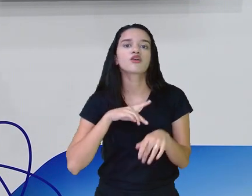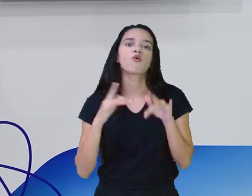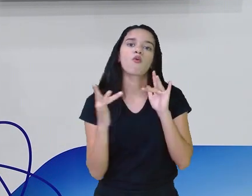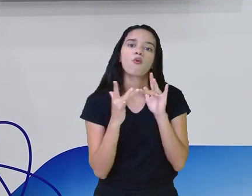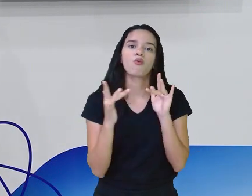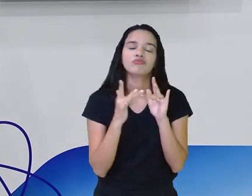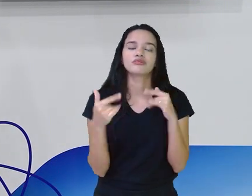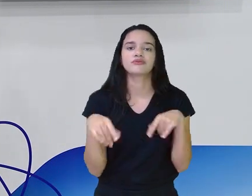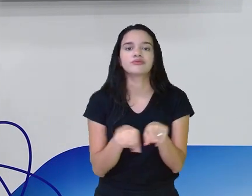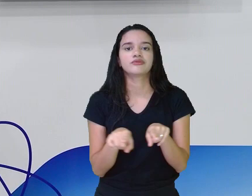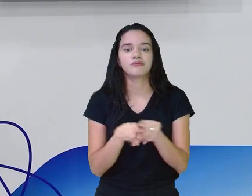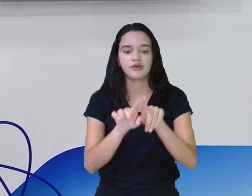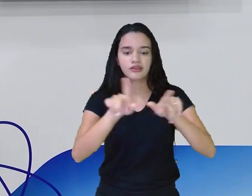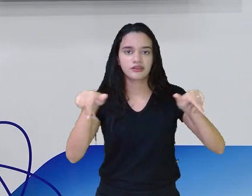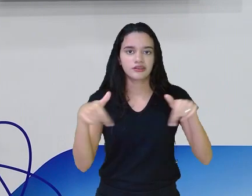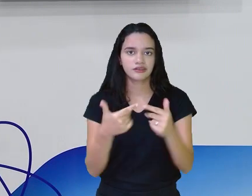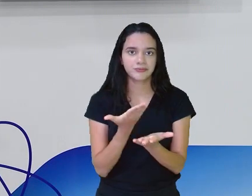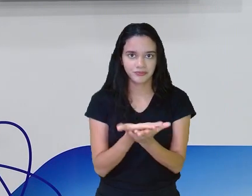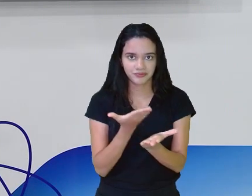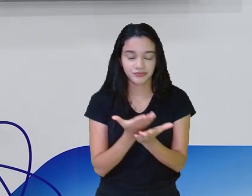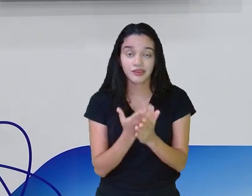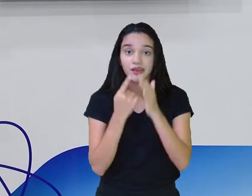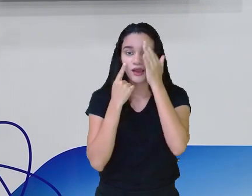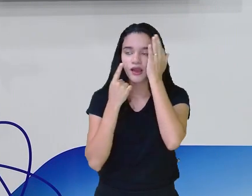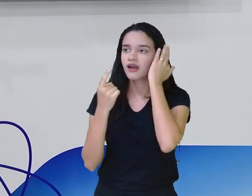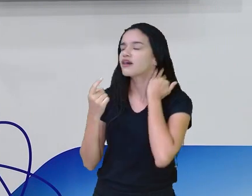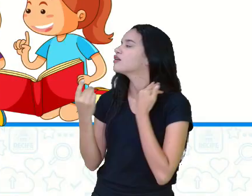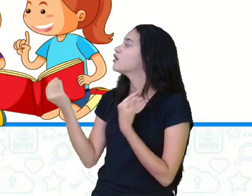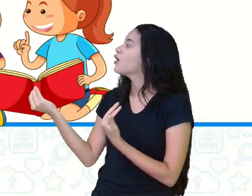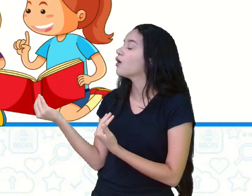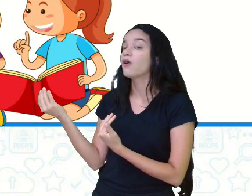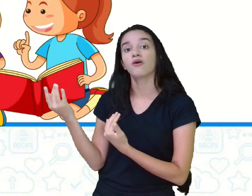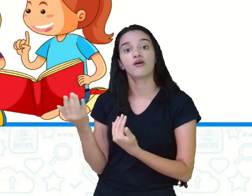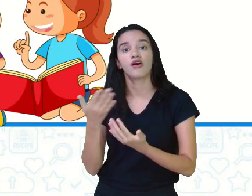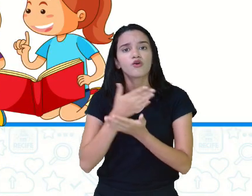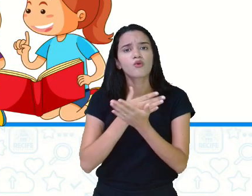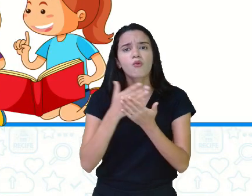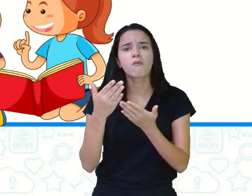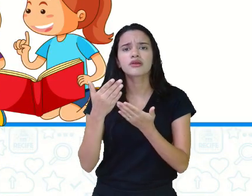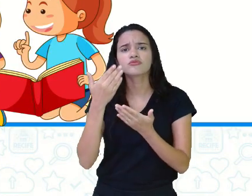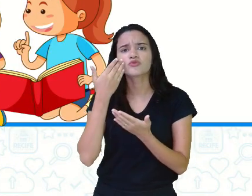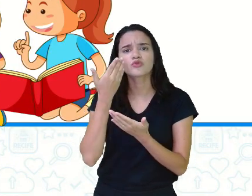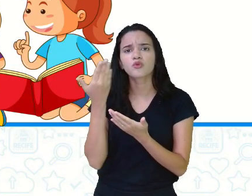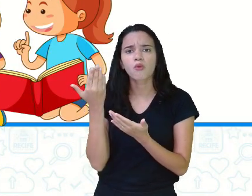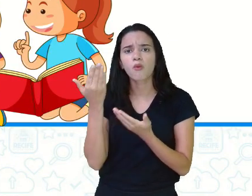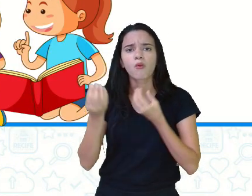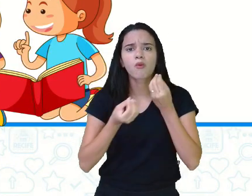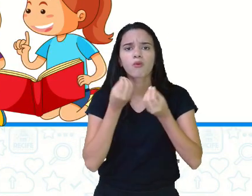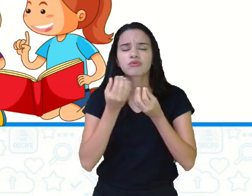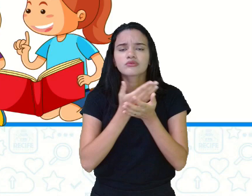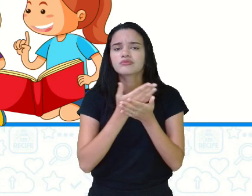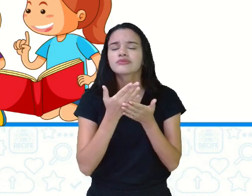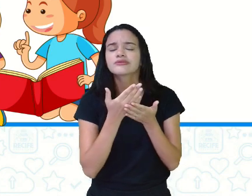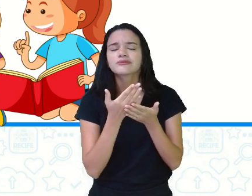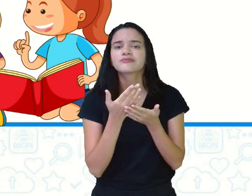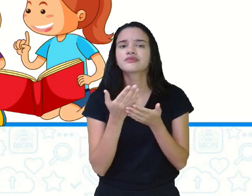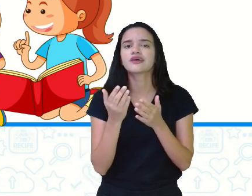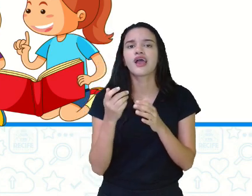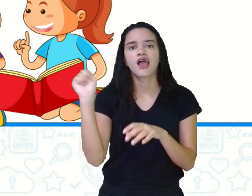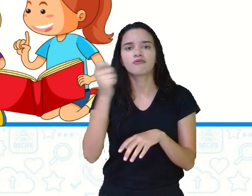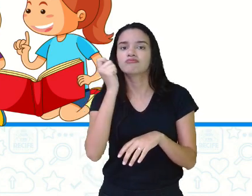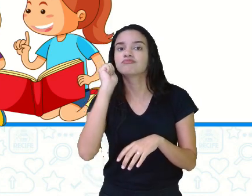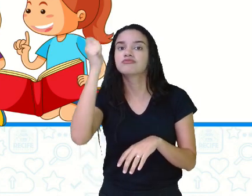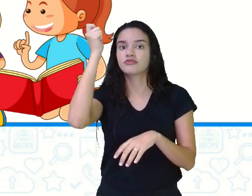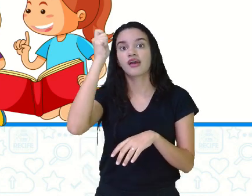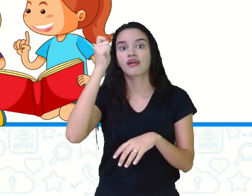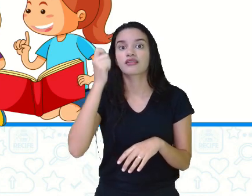com esse material em sala de aula. Gente, como esse conto teve início? Se é que a gente pode dizer que é um conto de fadas, como